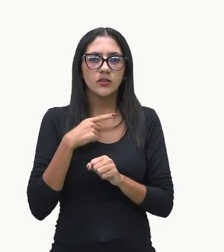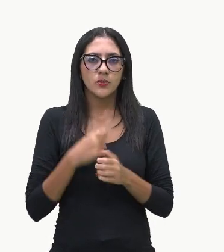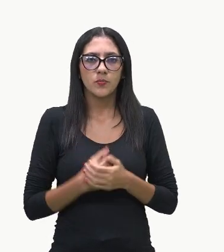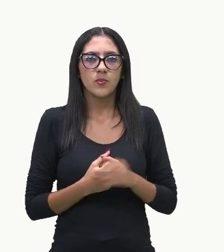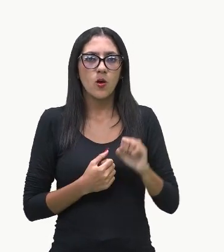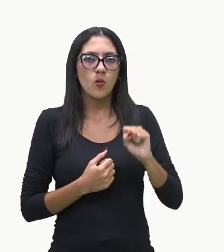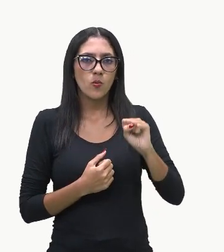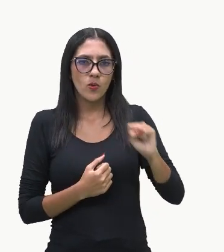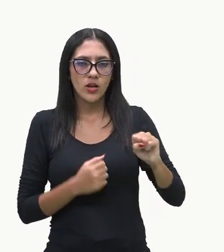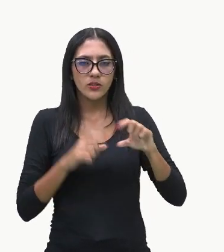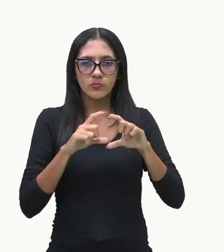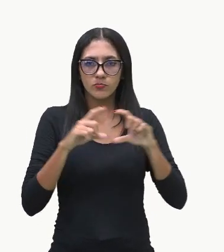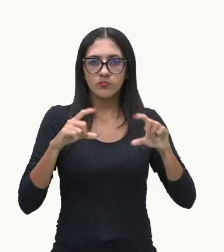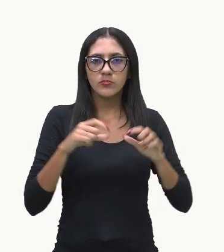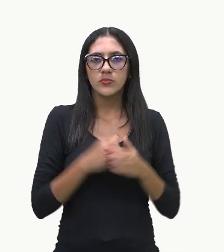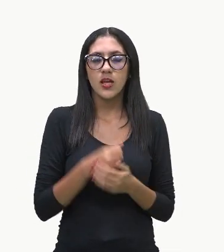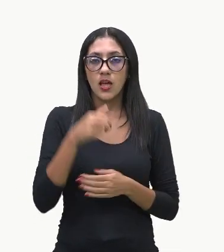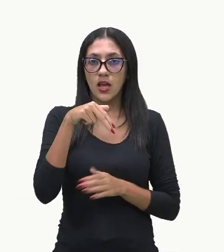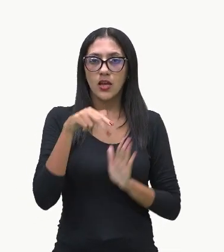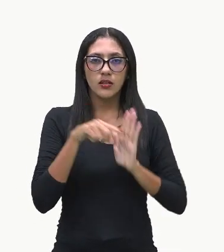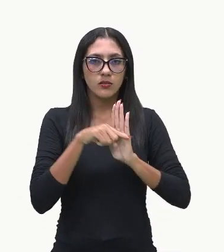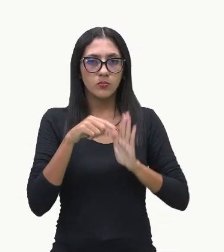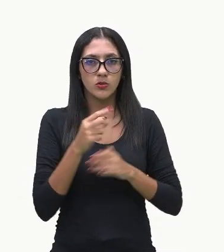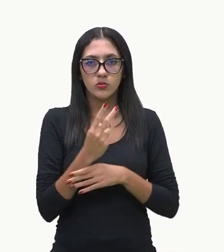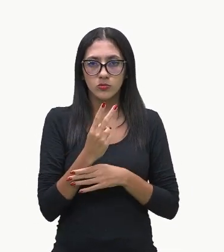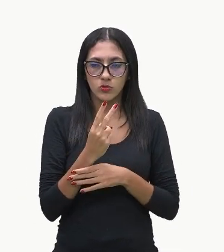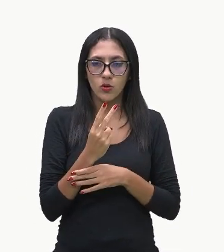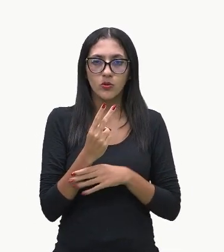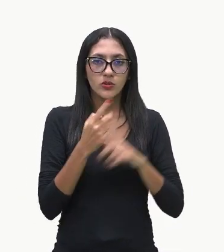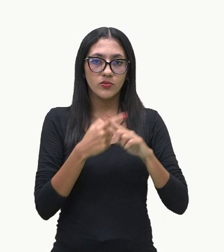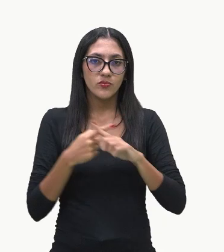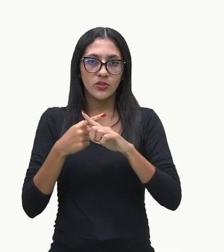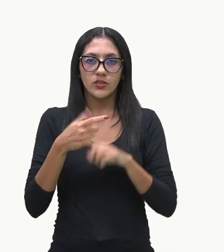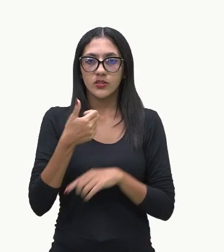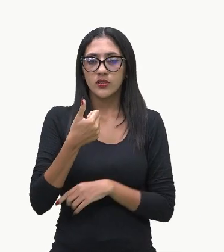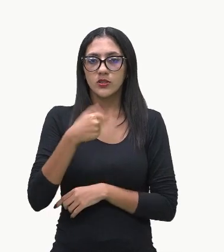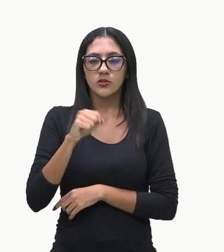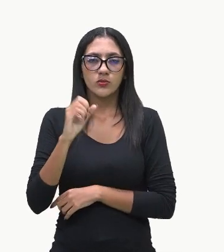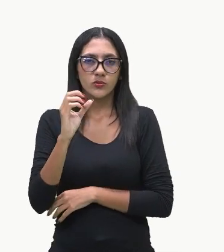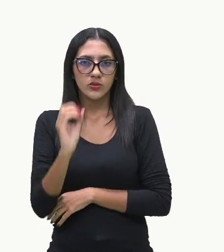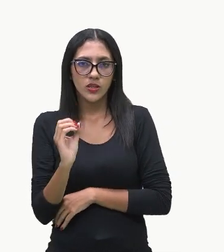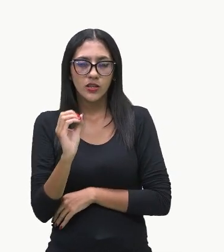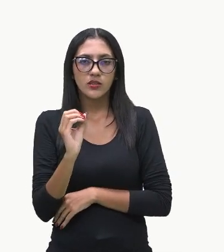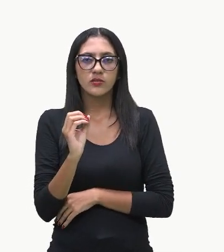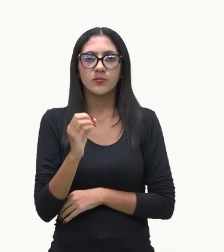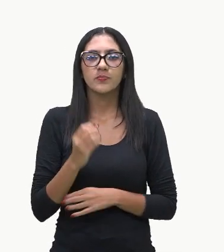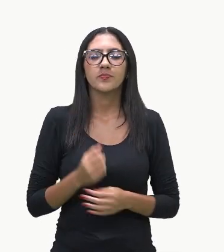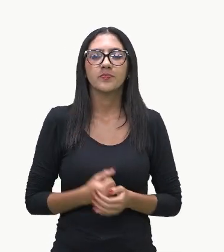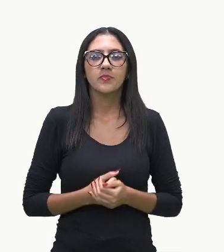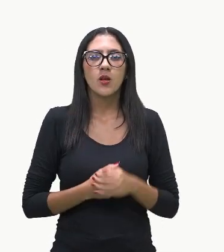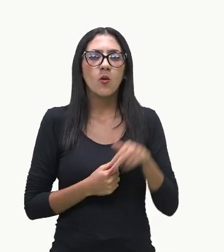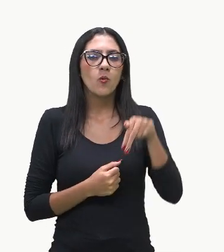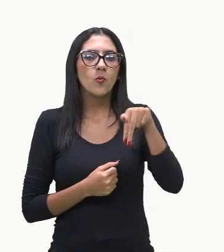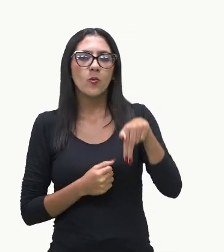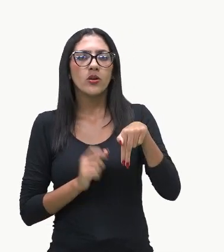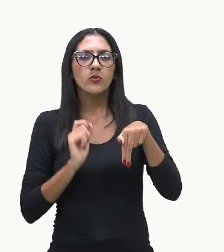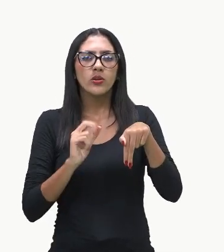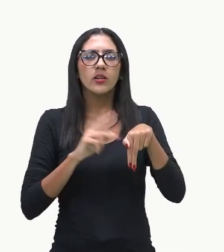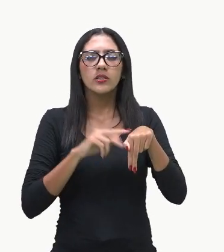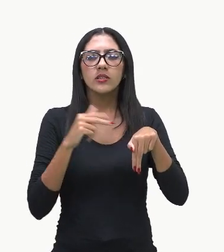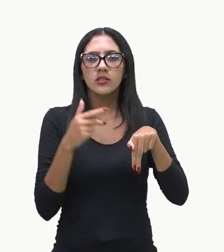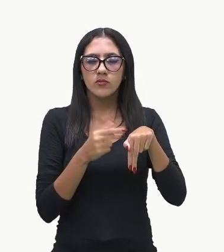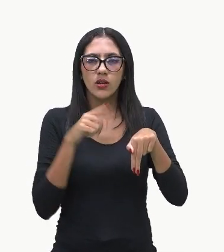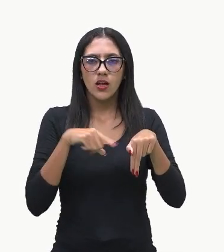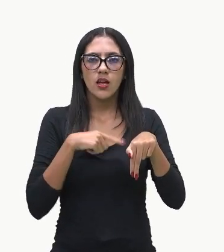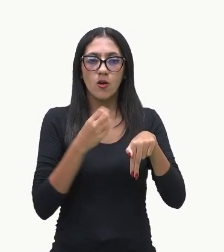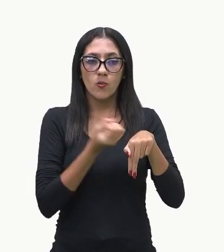menos 2 multiplicado por 180, onde N quem é? N é o